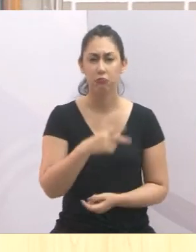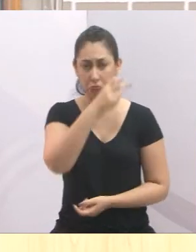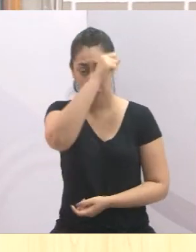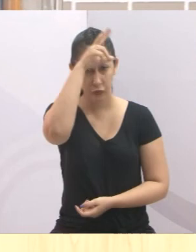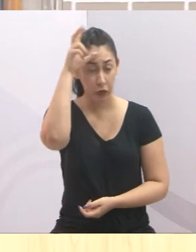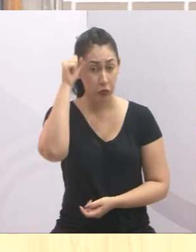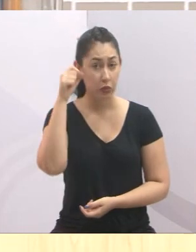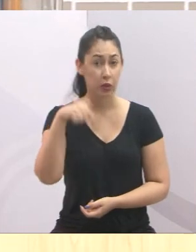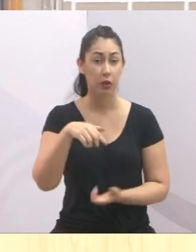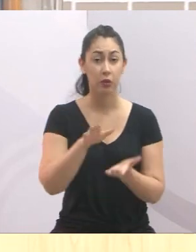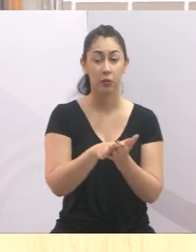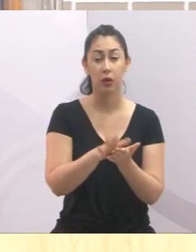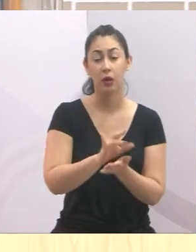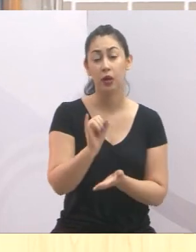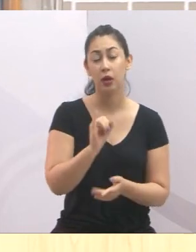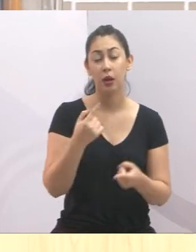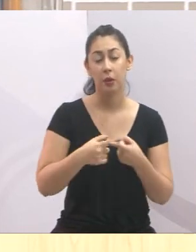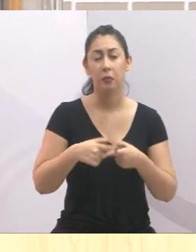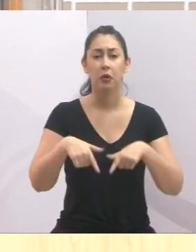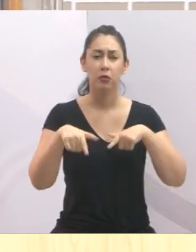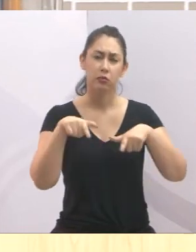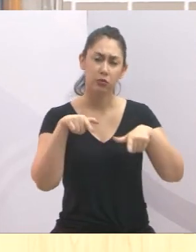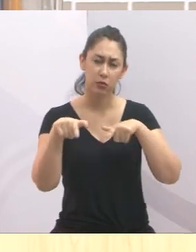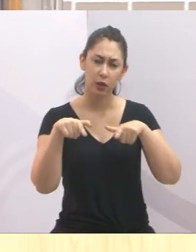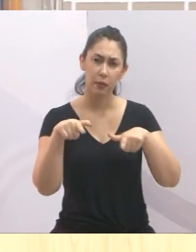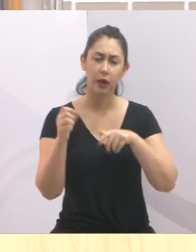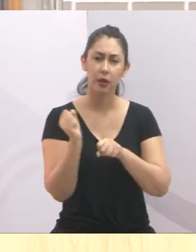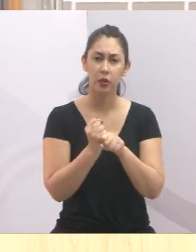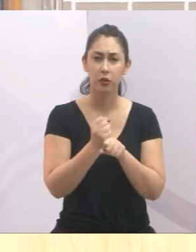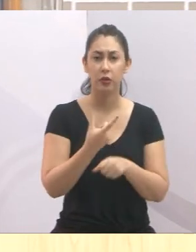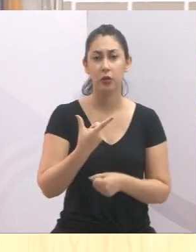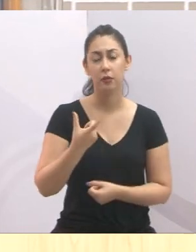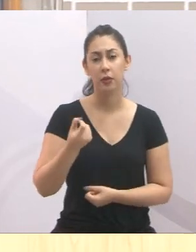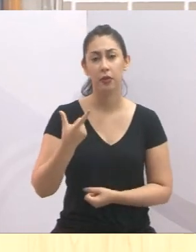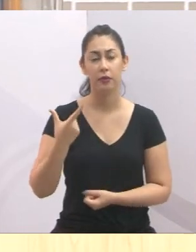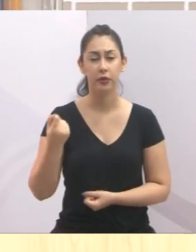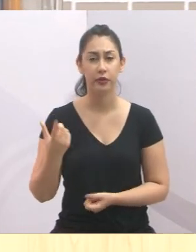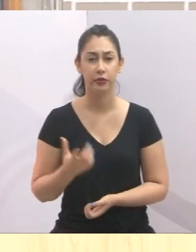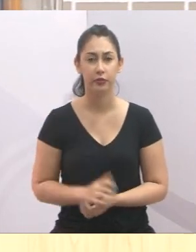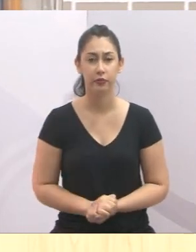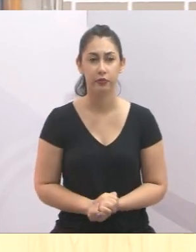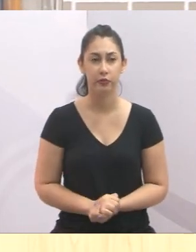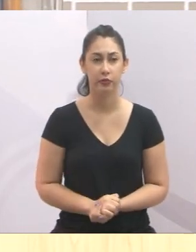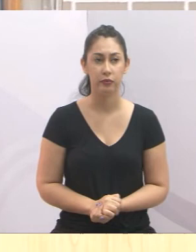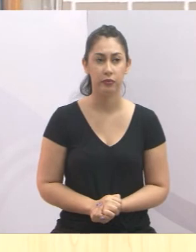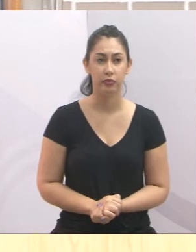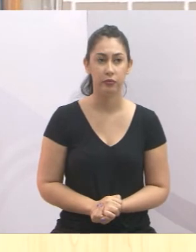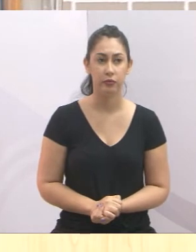Jacareí pelos serviços prestados no ano de 2020.